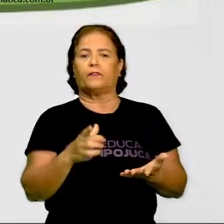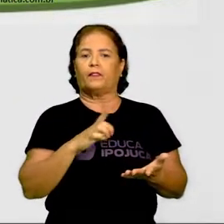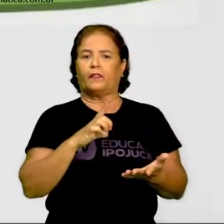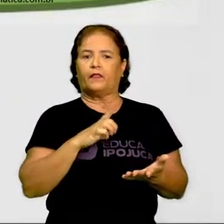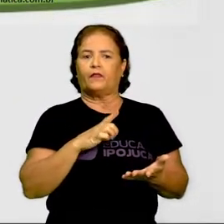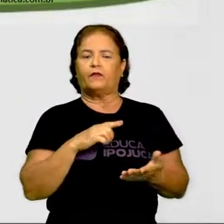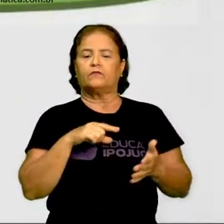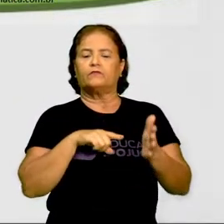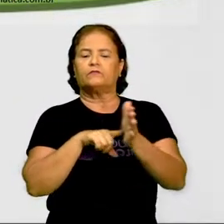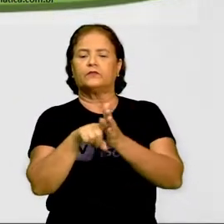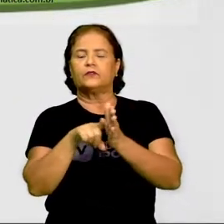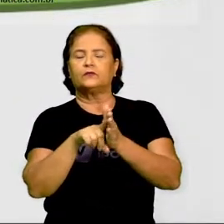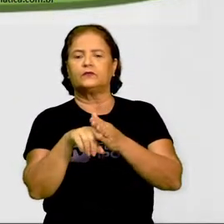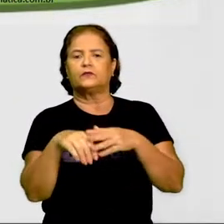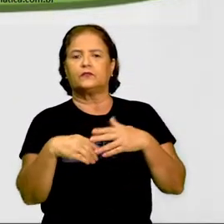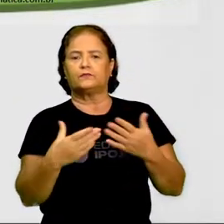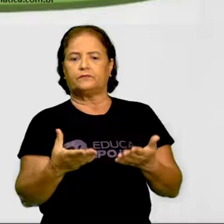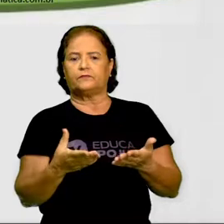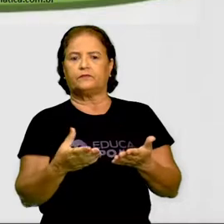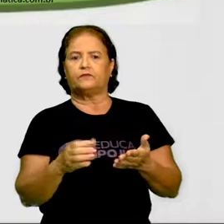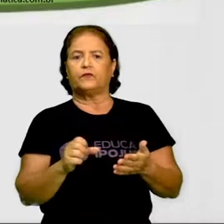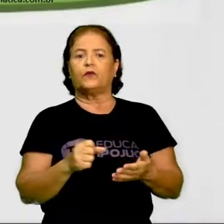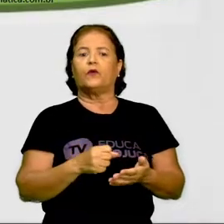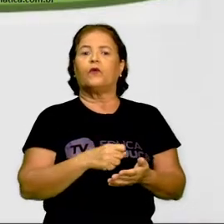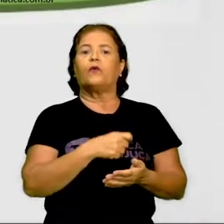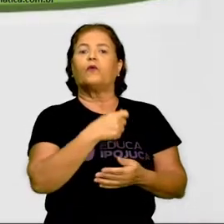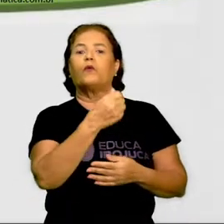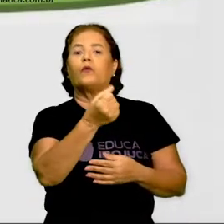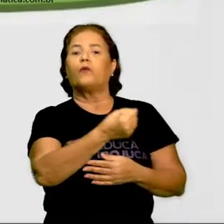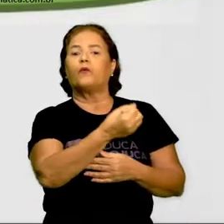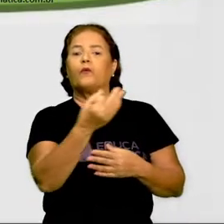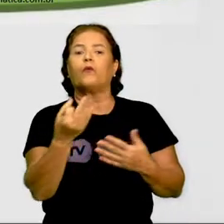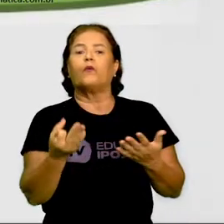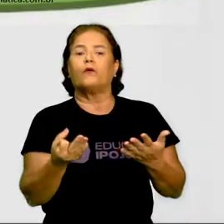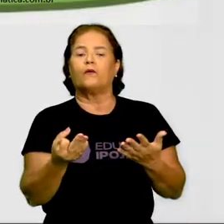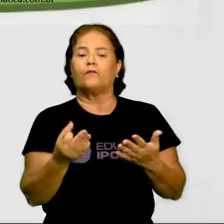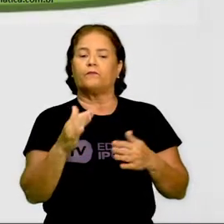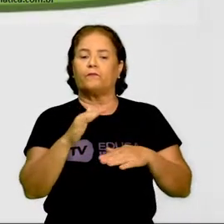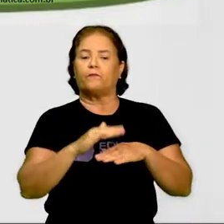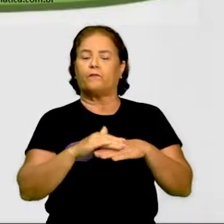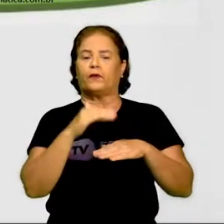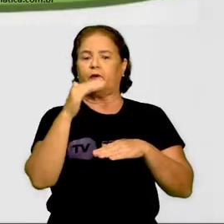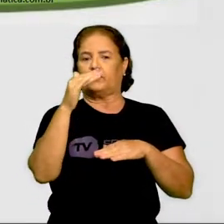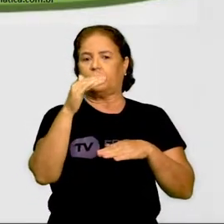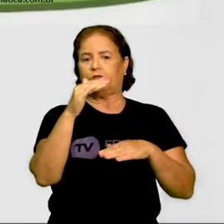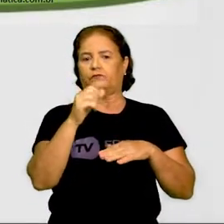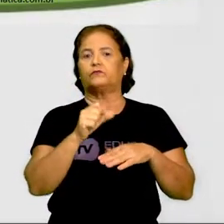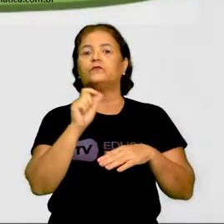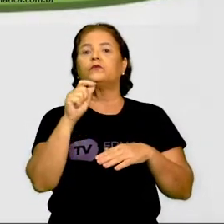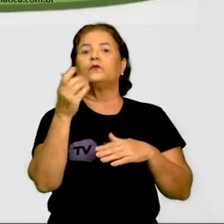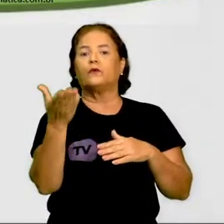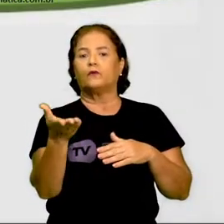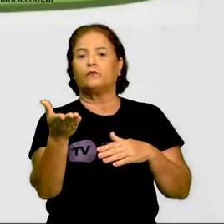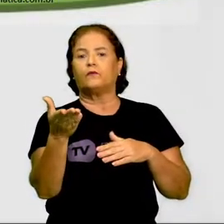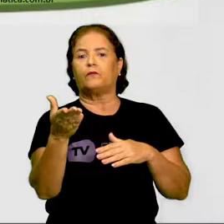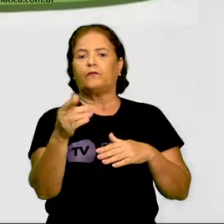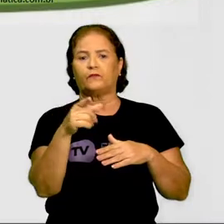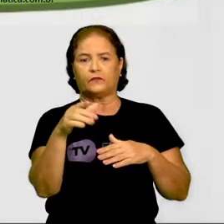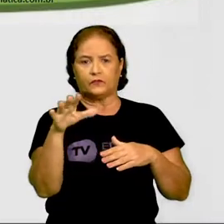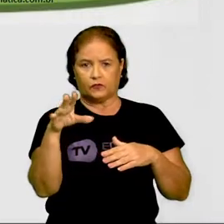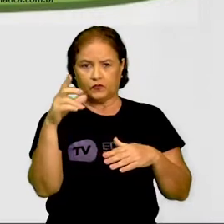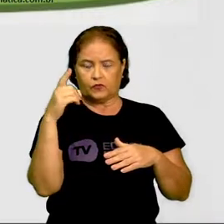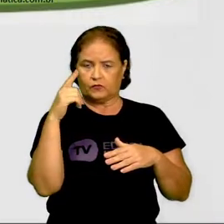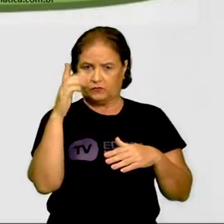perguntar para vocês. Qual desses animais é o maior? E aí,